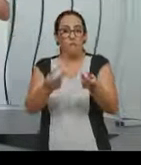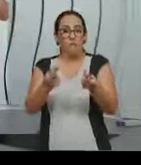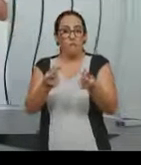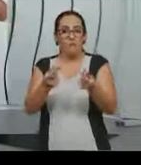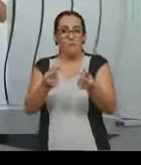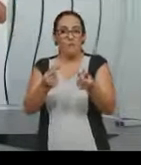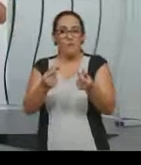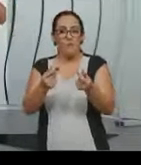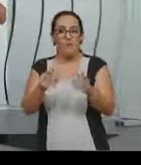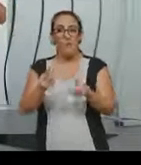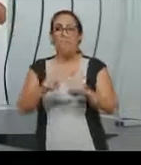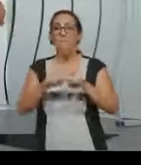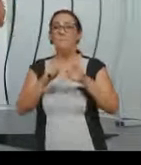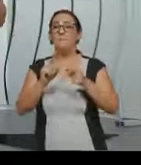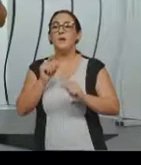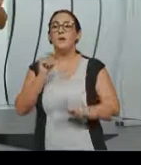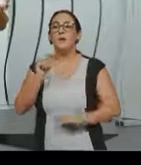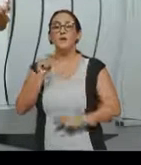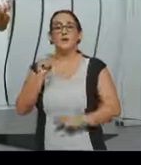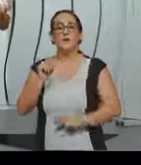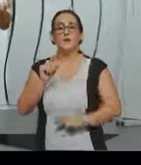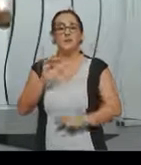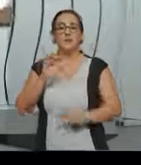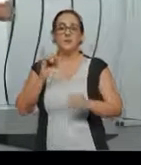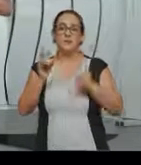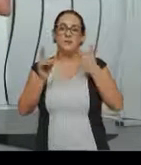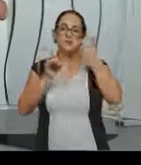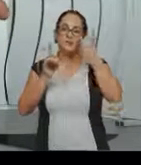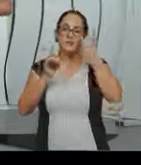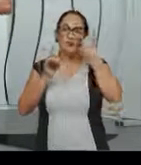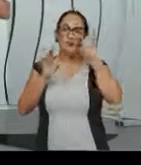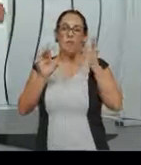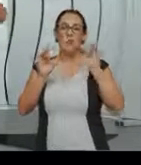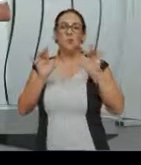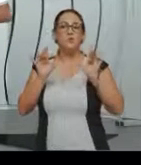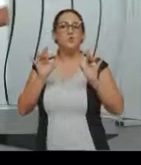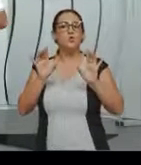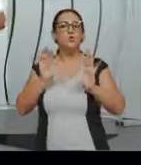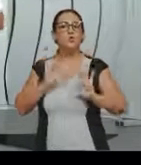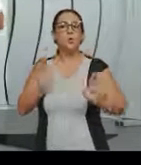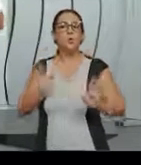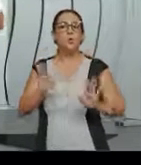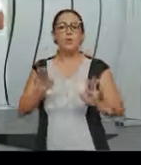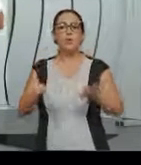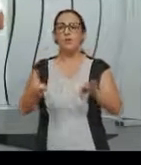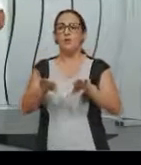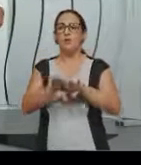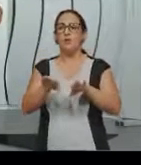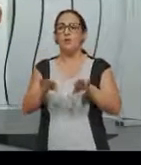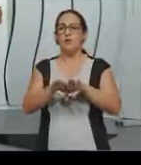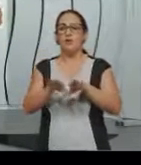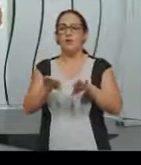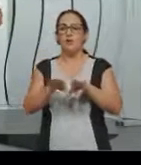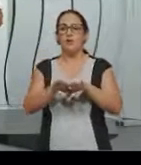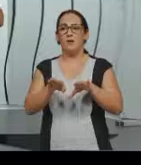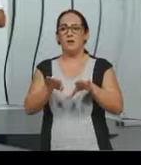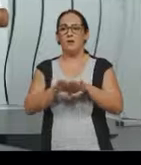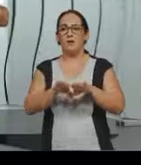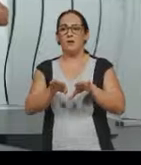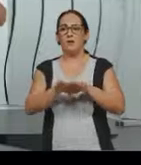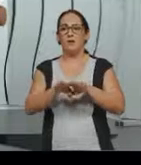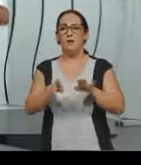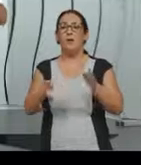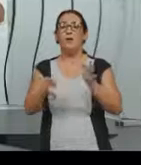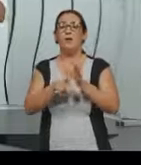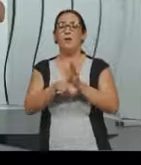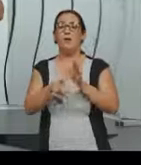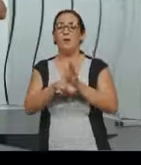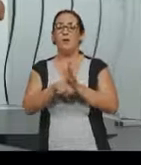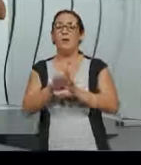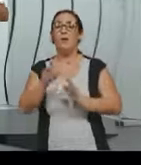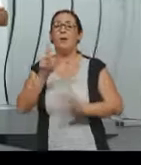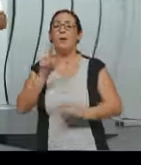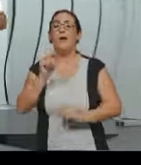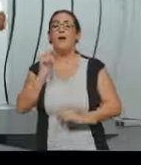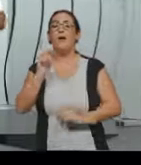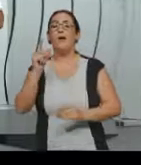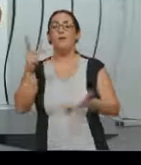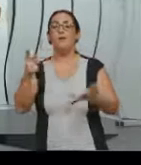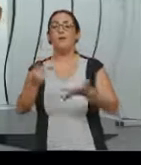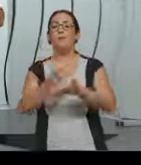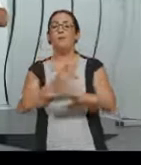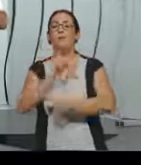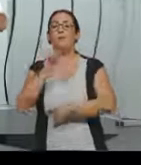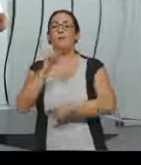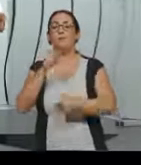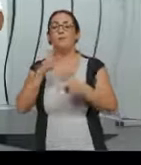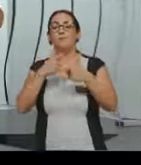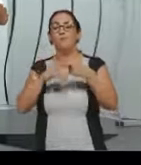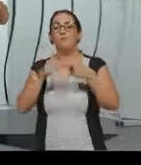o Haiti, como se não bastasse isso, né, foi também palco de alguns acidentes naturais, né, estou